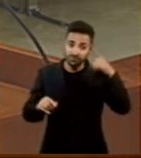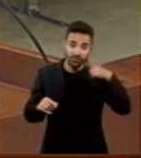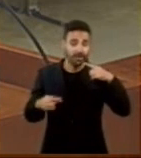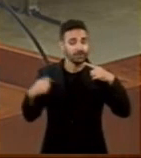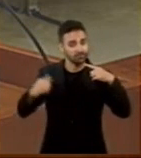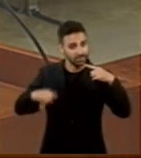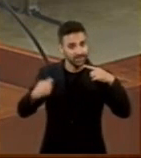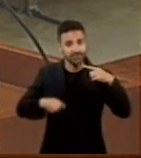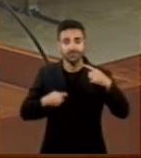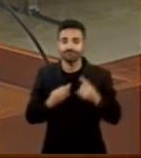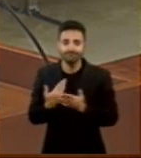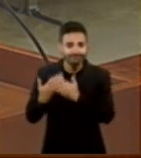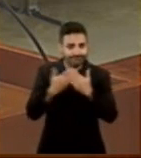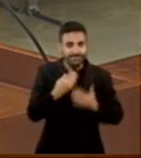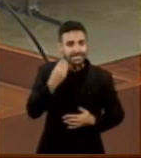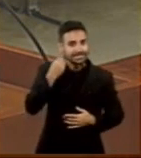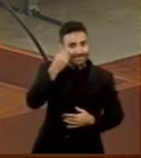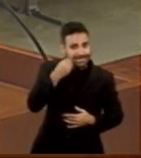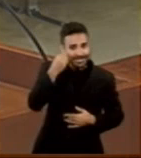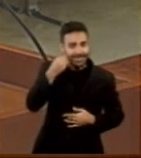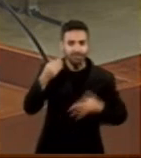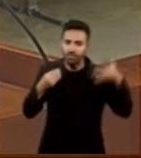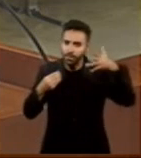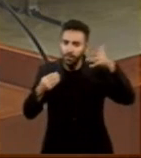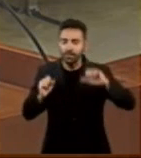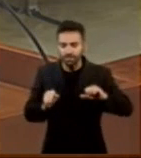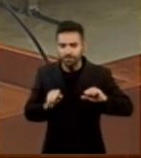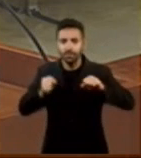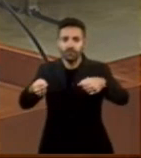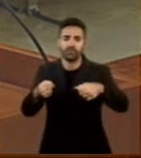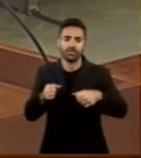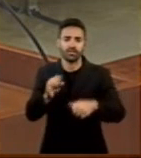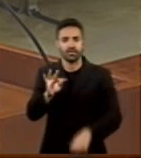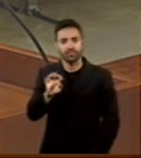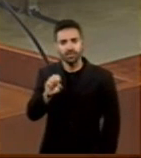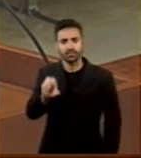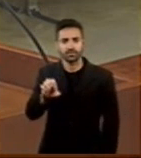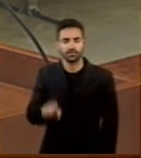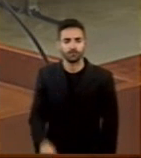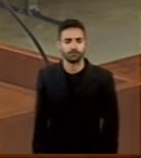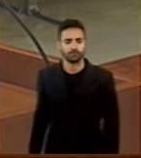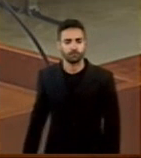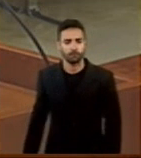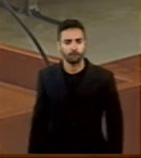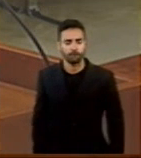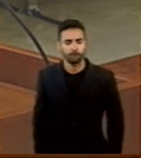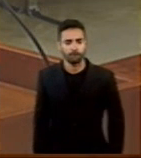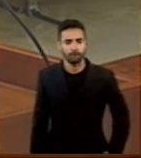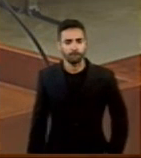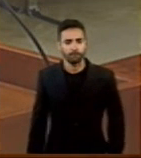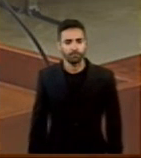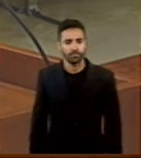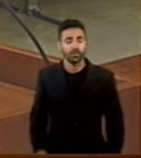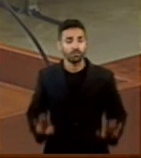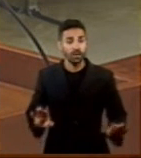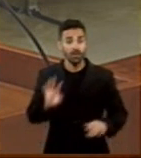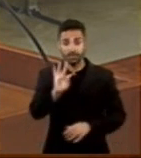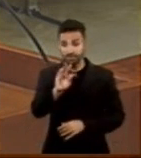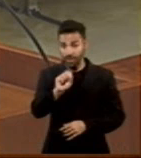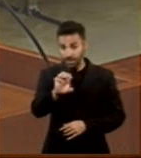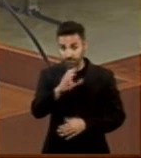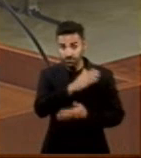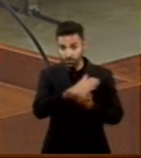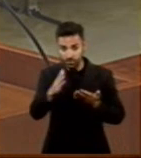se esmerar e fazer o seu papel, que é defender a sua tese. A nossa tese surge lá em meados